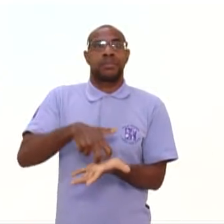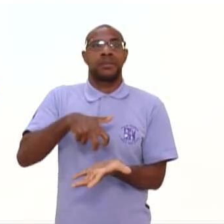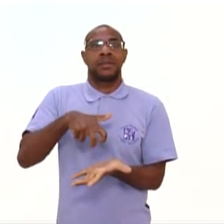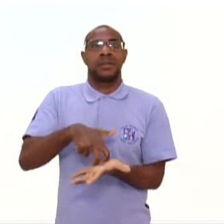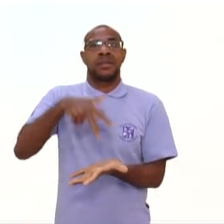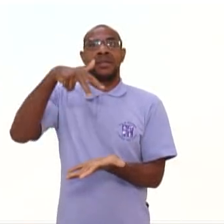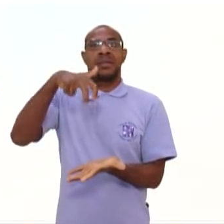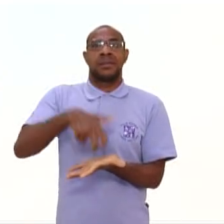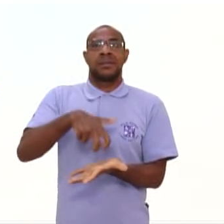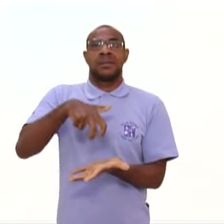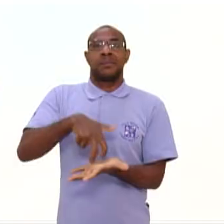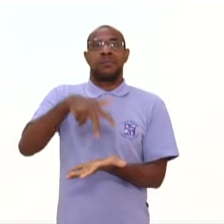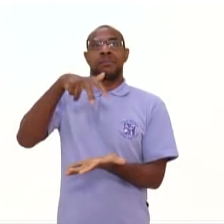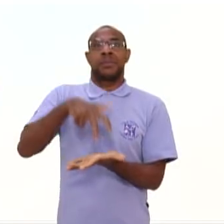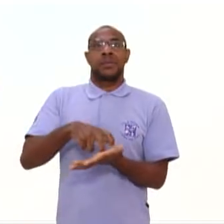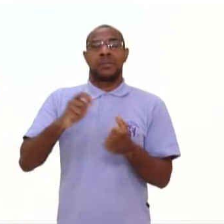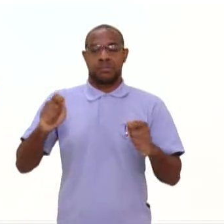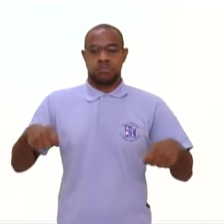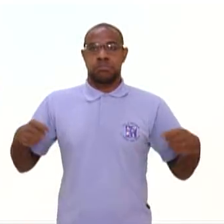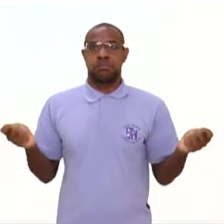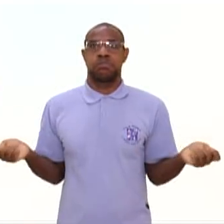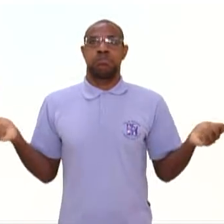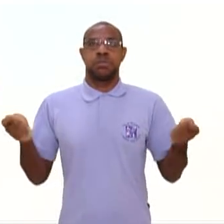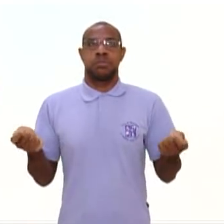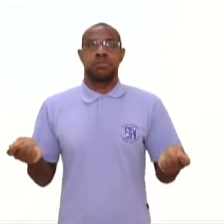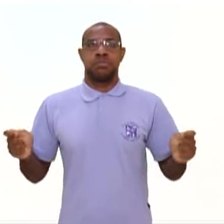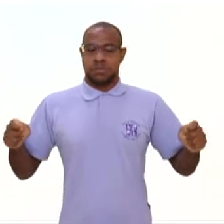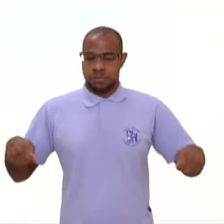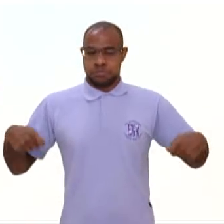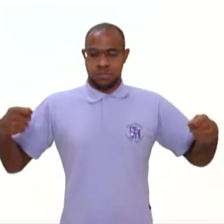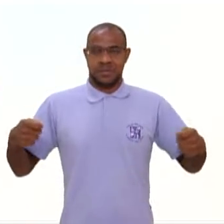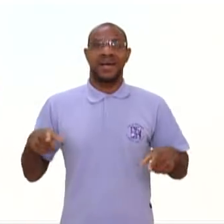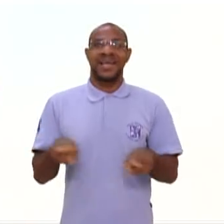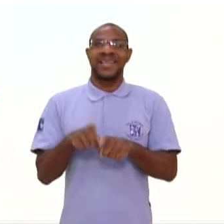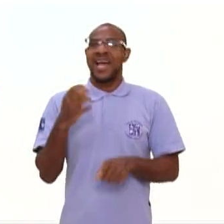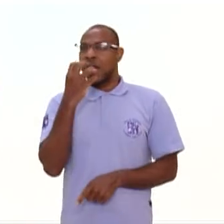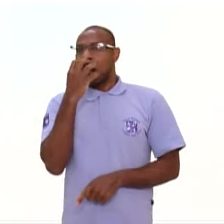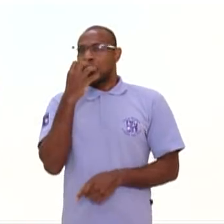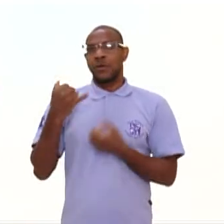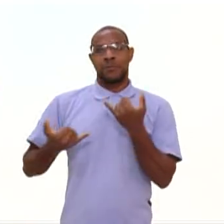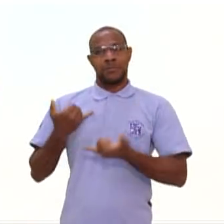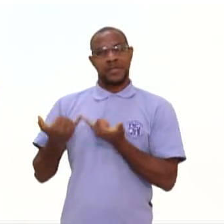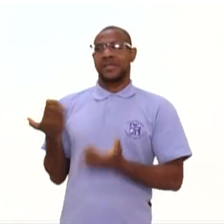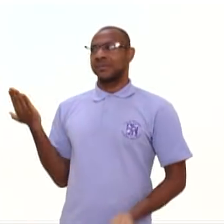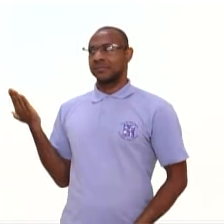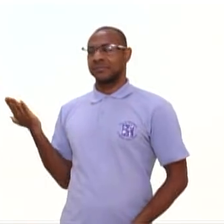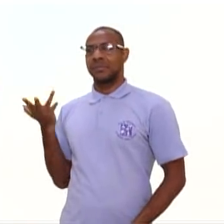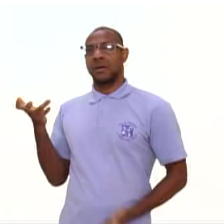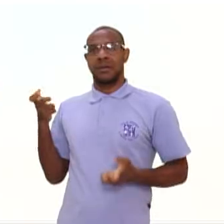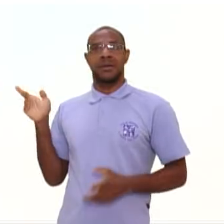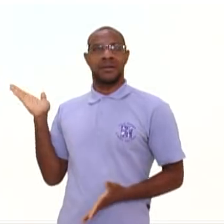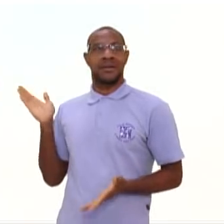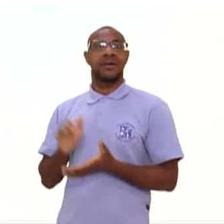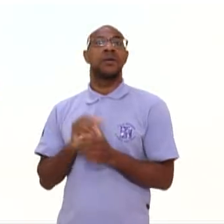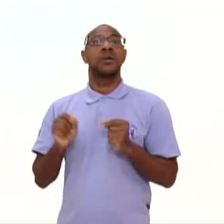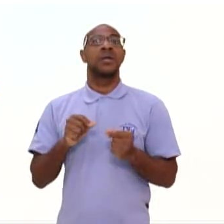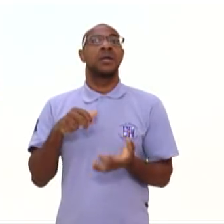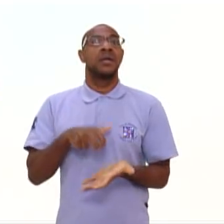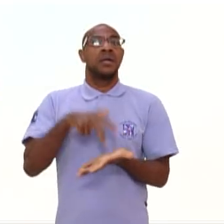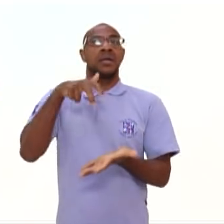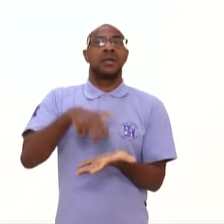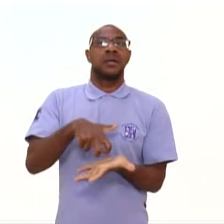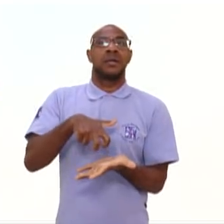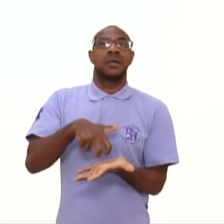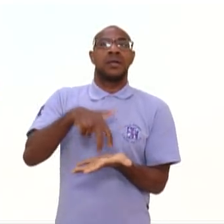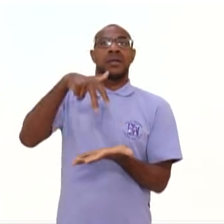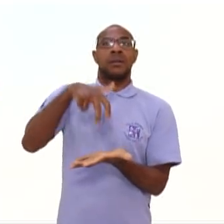deslocando essa corda para garantir que as crianças e até o cachorro ali começa a estar brincando também de pular corda. Então, aí você vai ter o quê? É uma perturbação